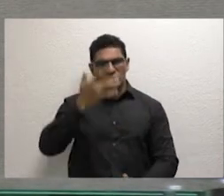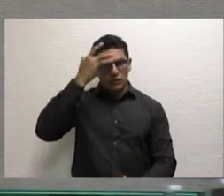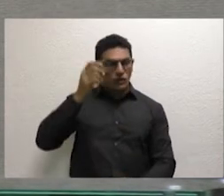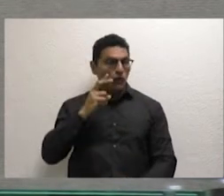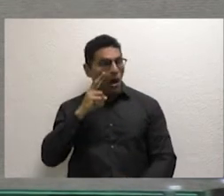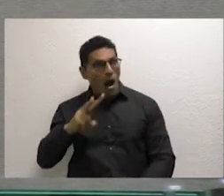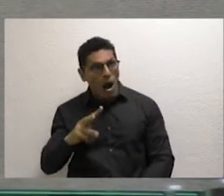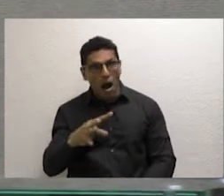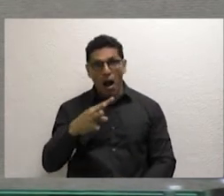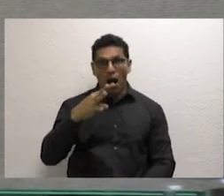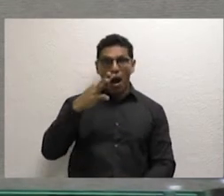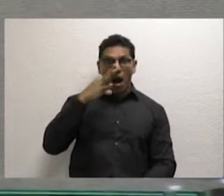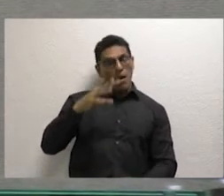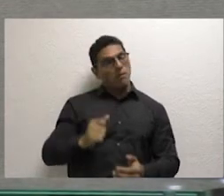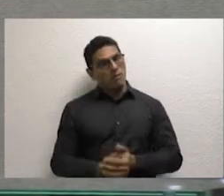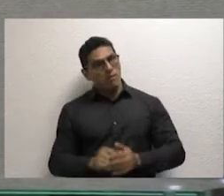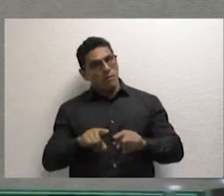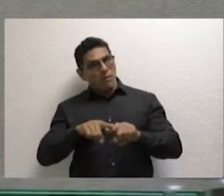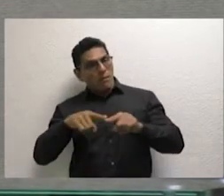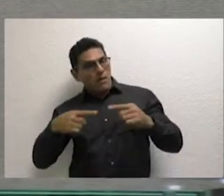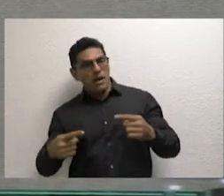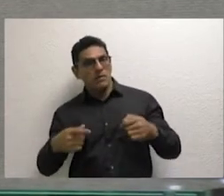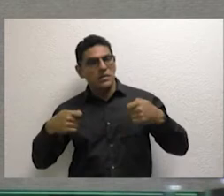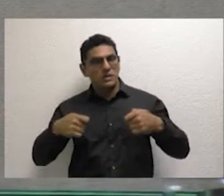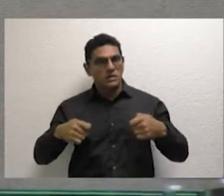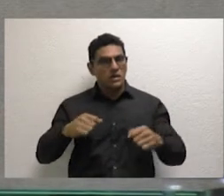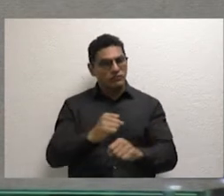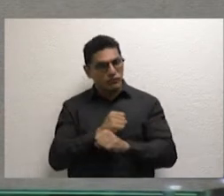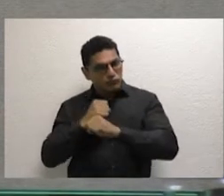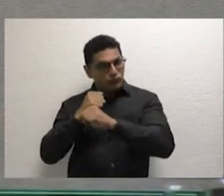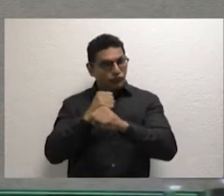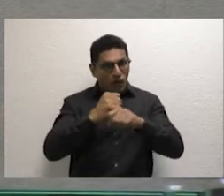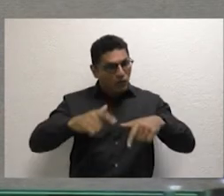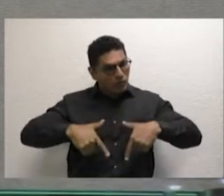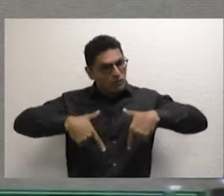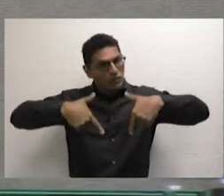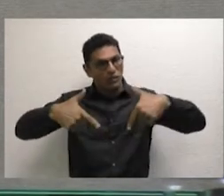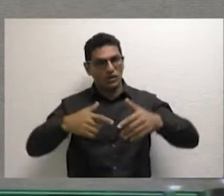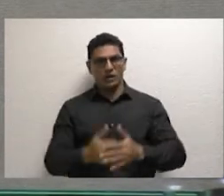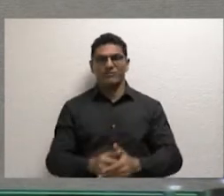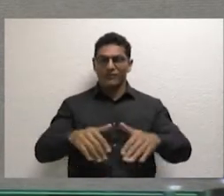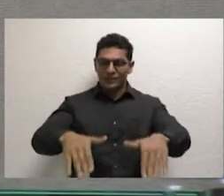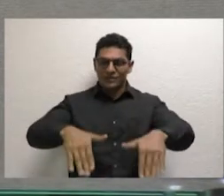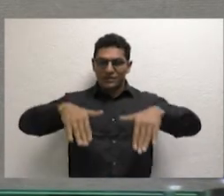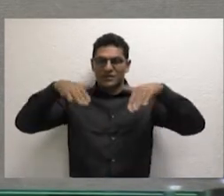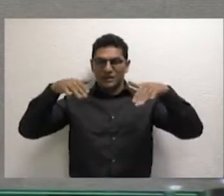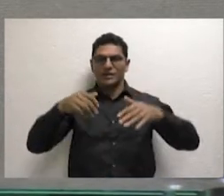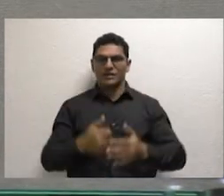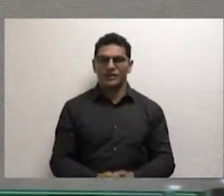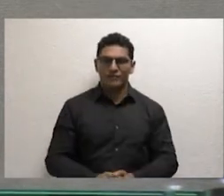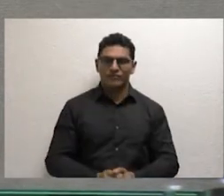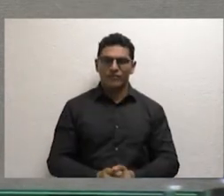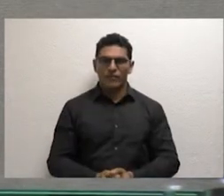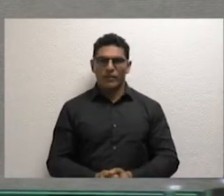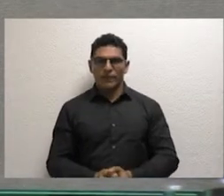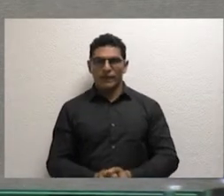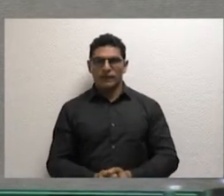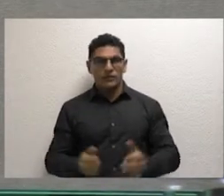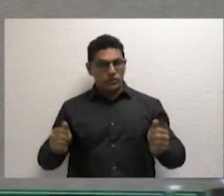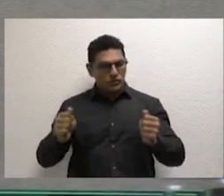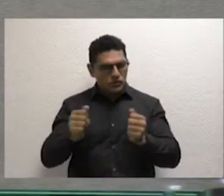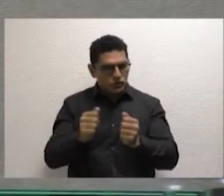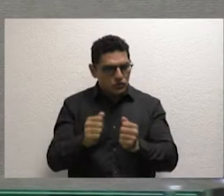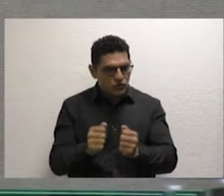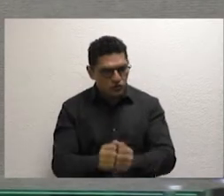a democracia é assim a gente tem que lutar então eu quero dizer para vocês que esta casa valoriza a luta de vocês quero